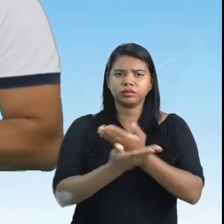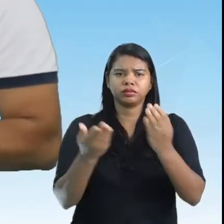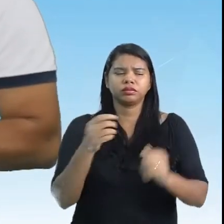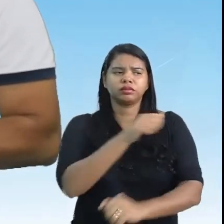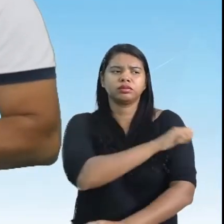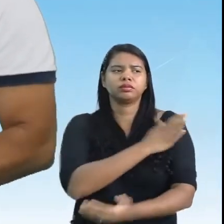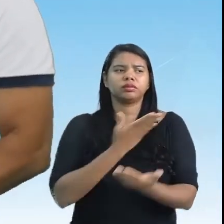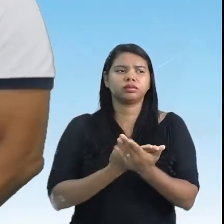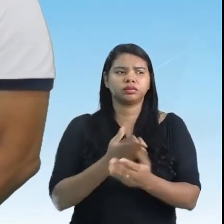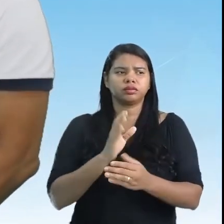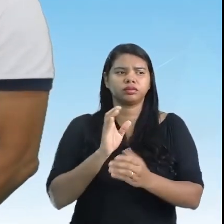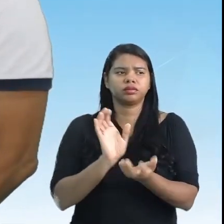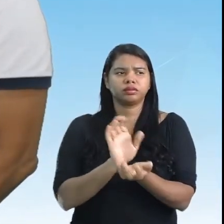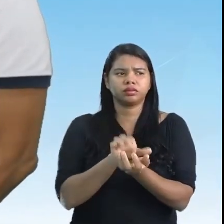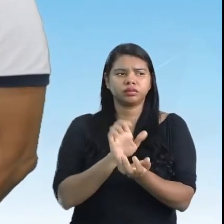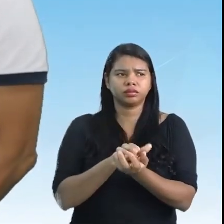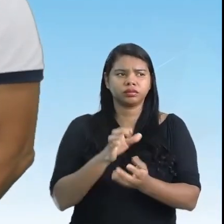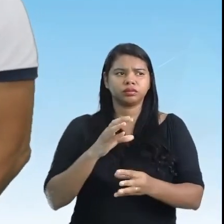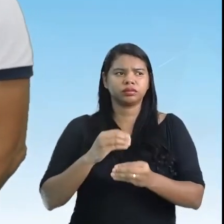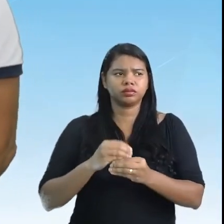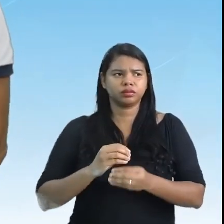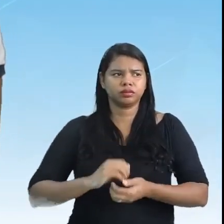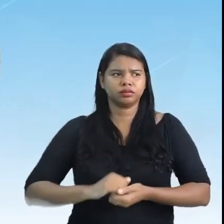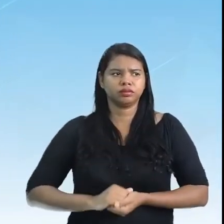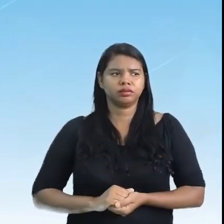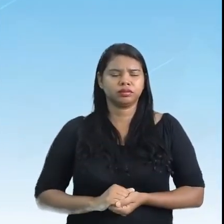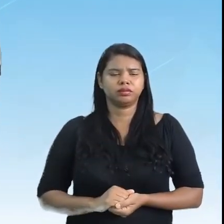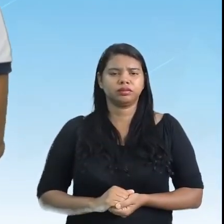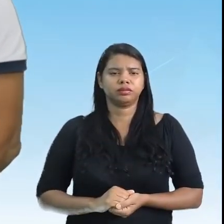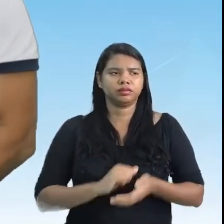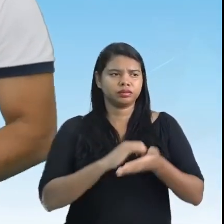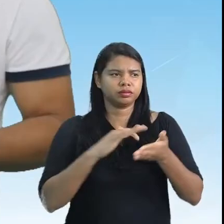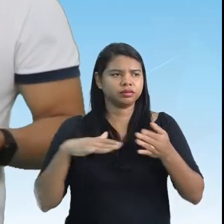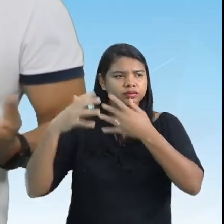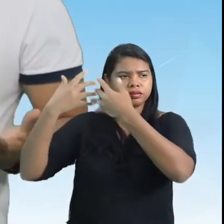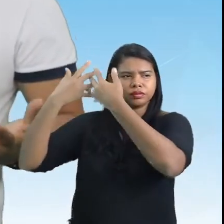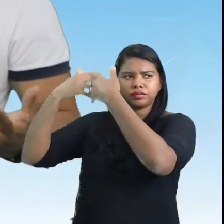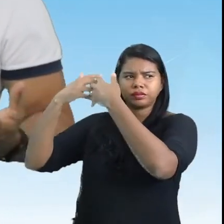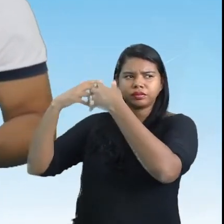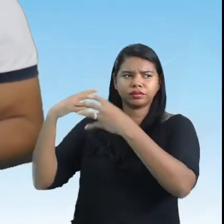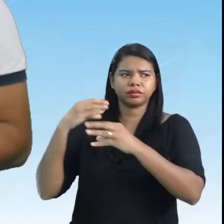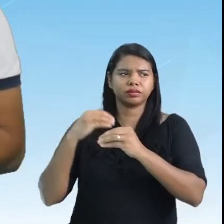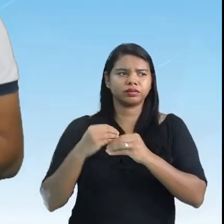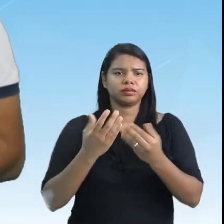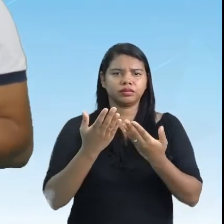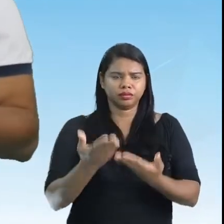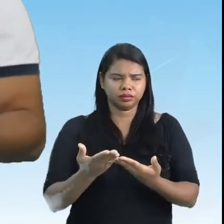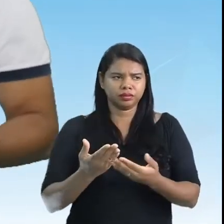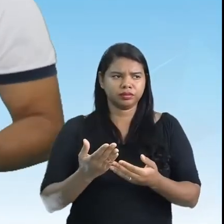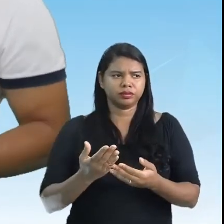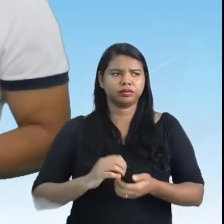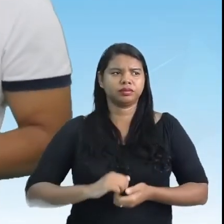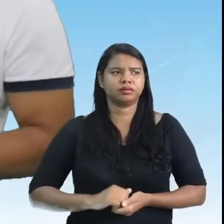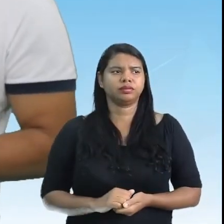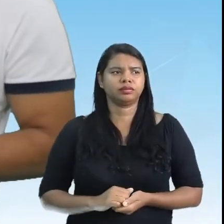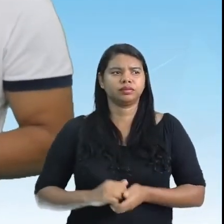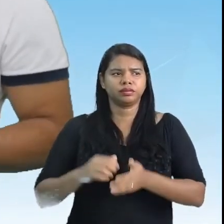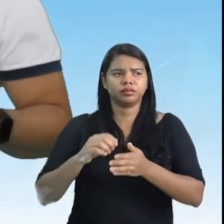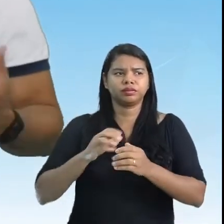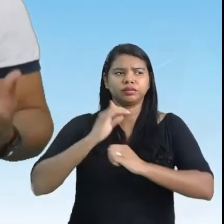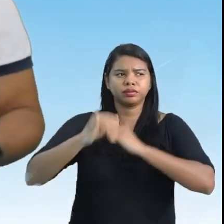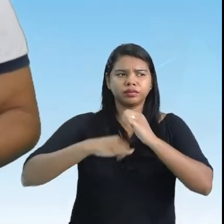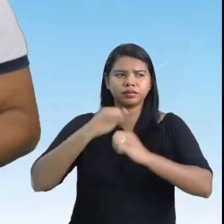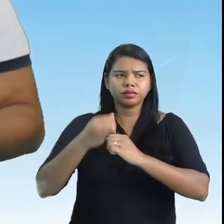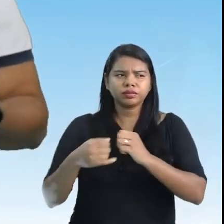estudantes de Pernambuco. Professor, poderia deixar alguma atividade para eles, alguma reflexão? A atividade que eu passo para eles é fazer a pesquisa, né?